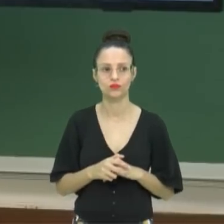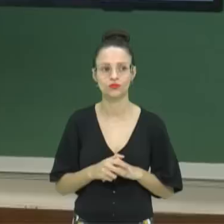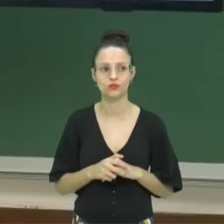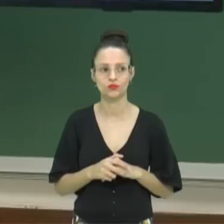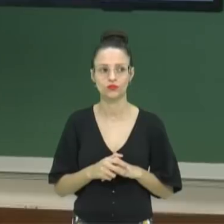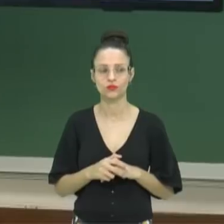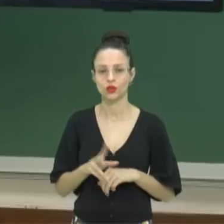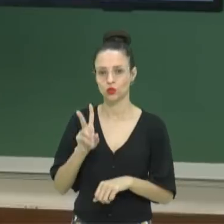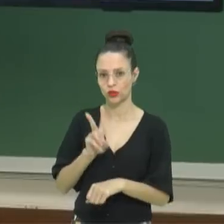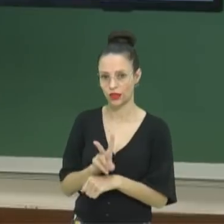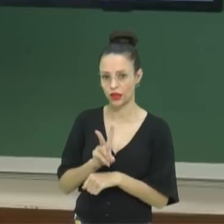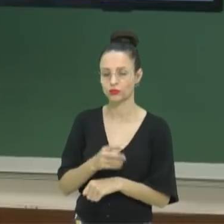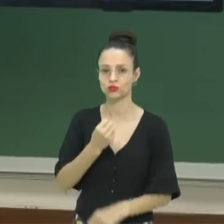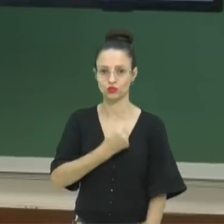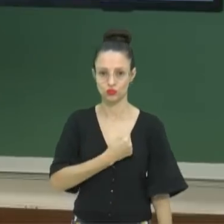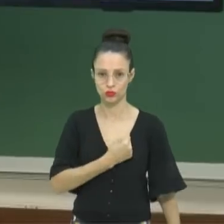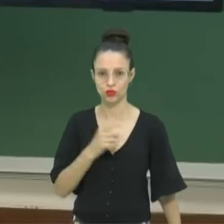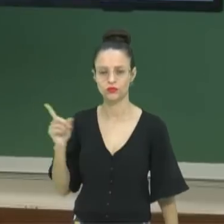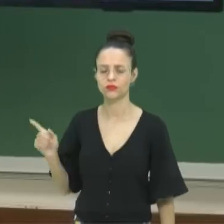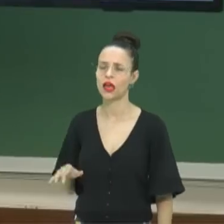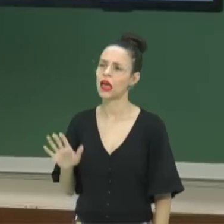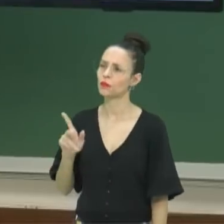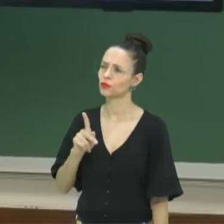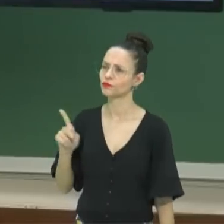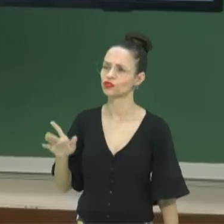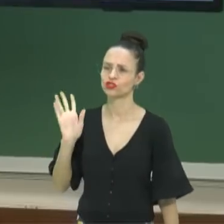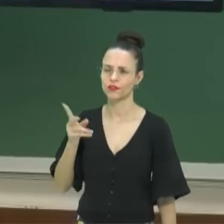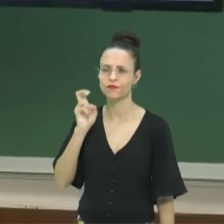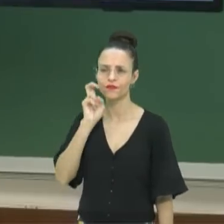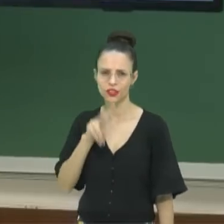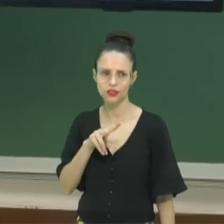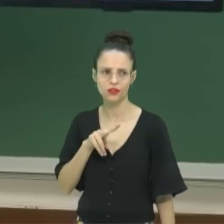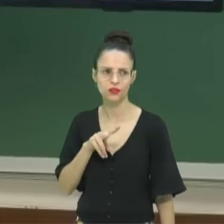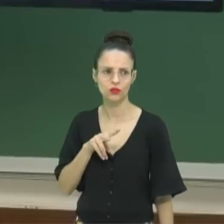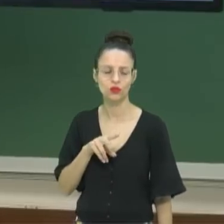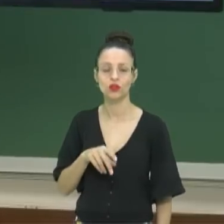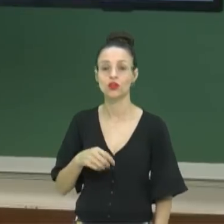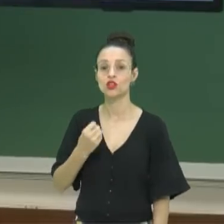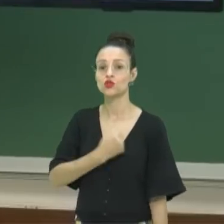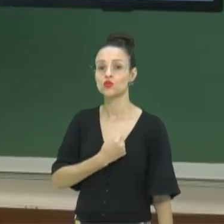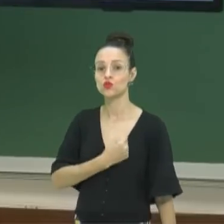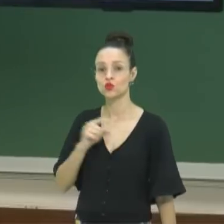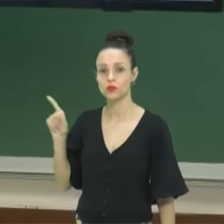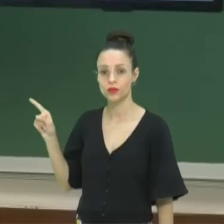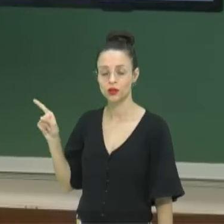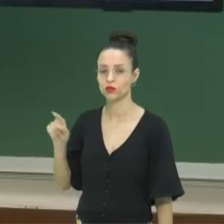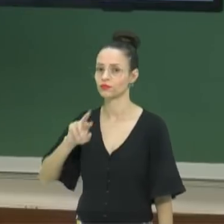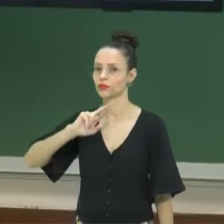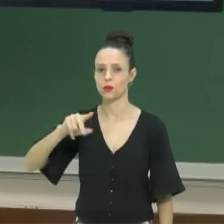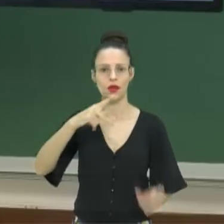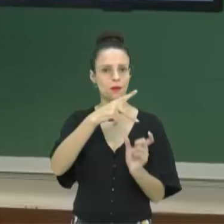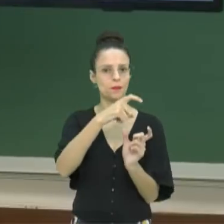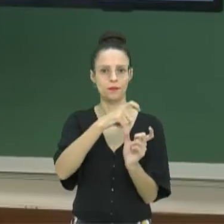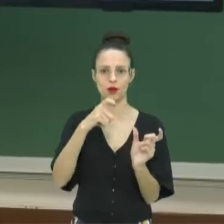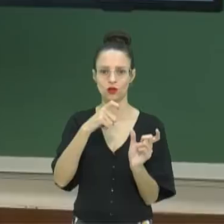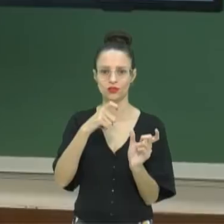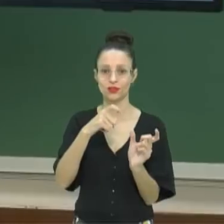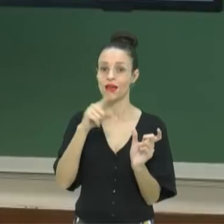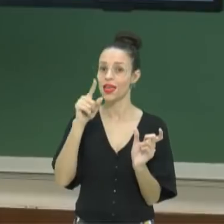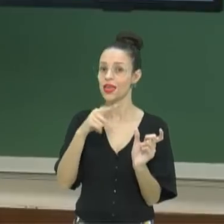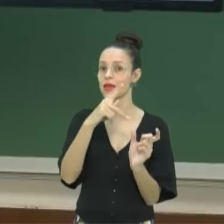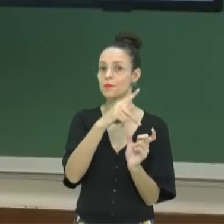cuidado e número. Ah, professora, eu já vi. Número não é uma paroxítona. Número é